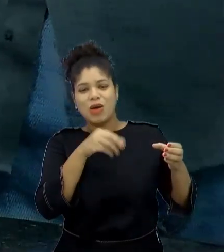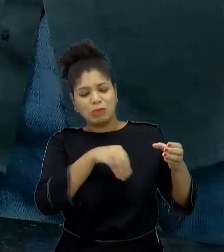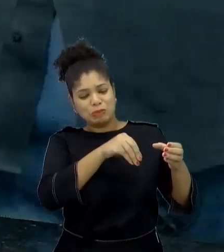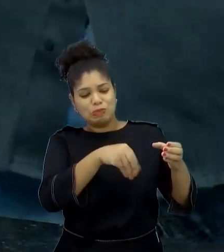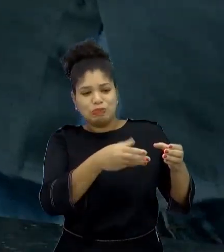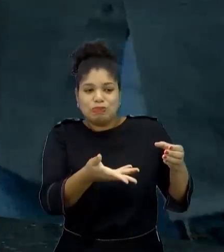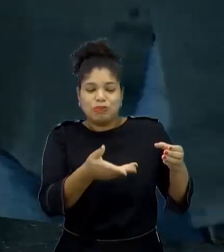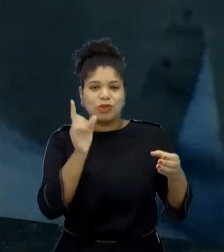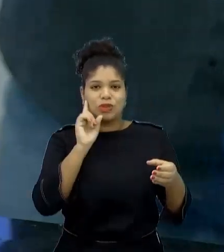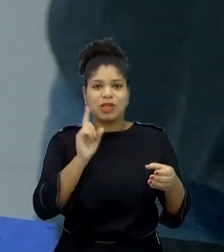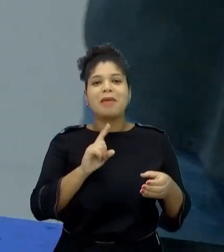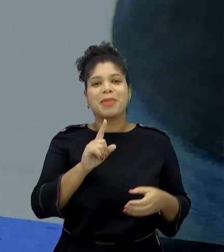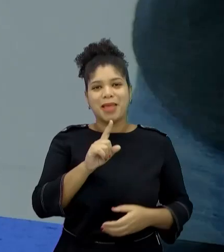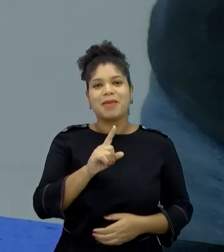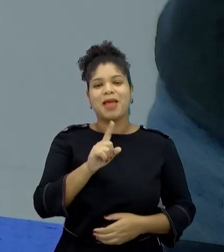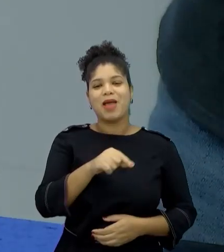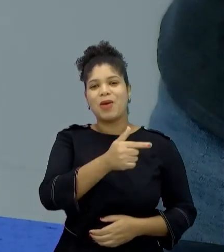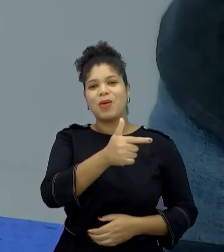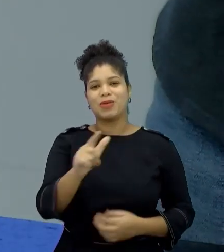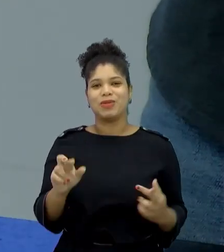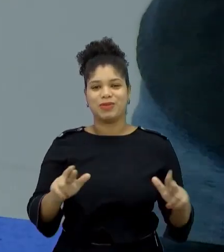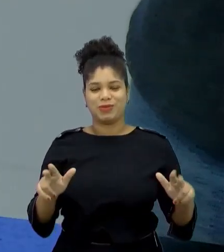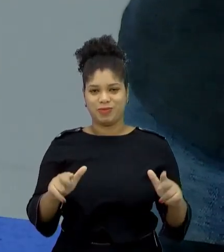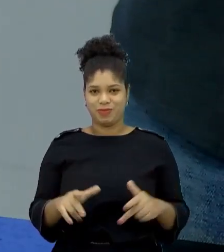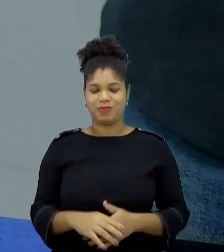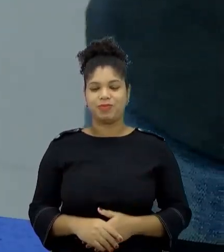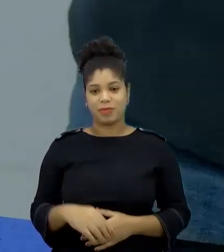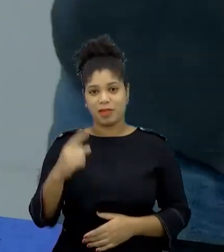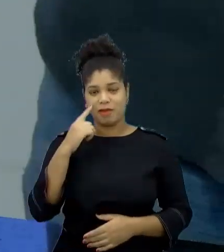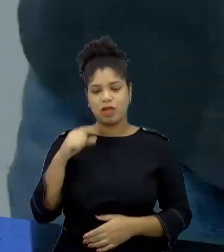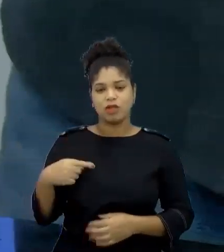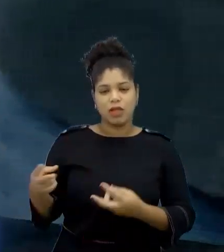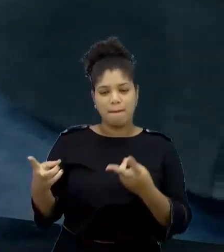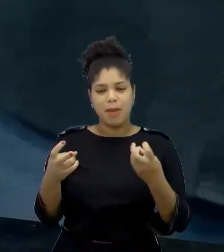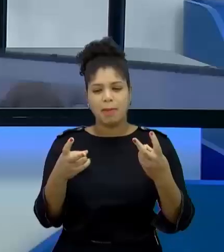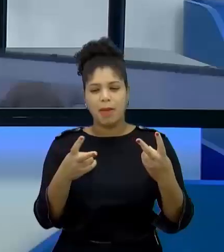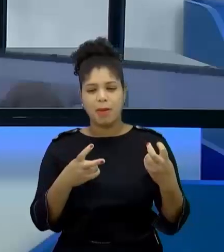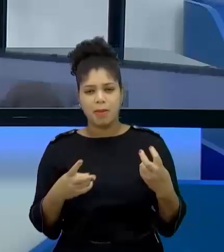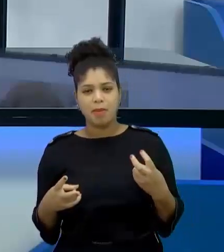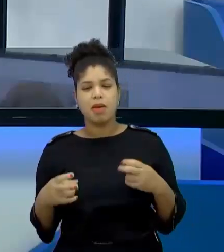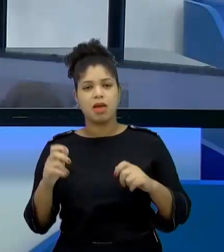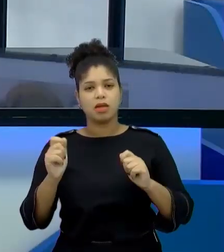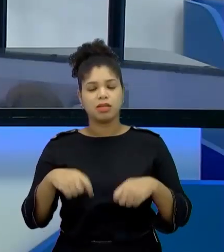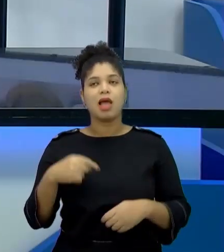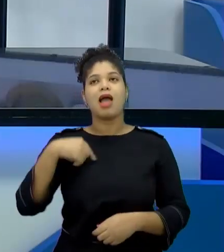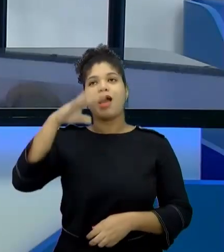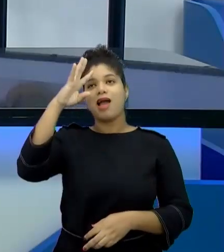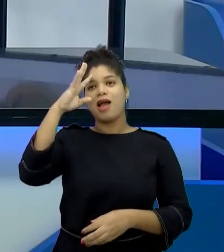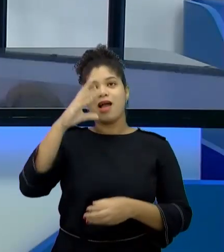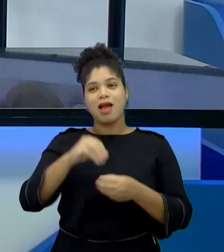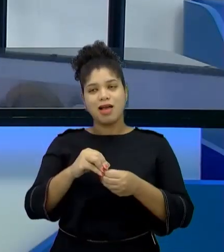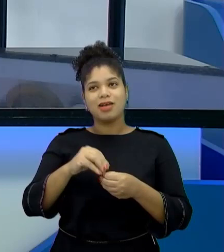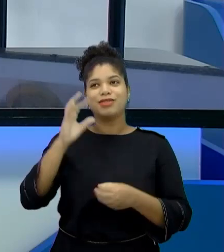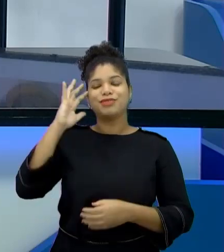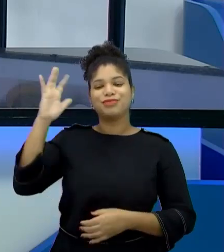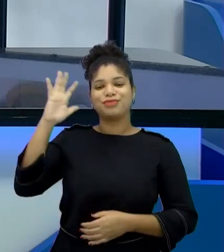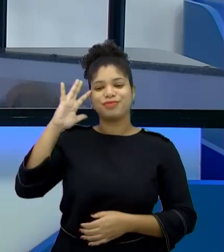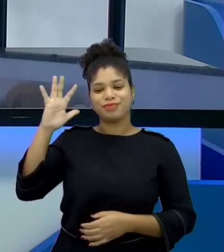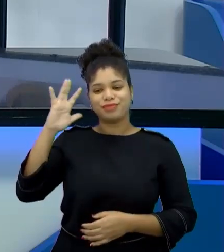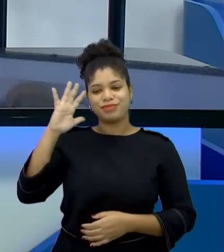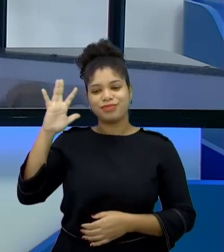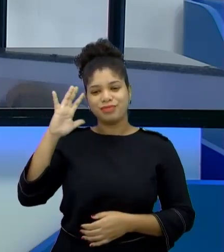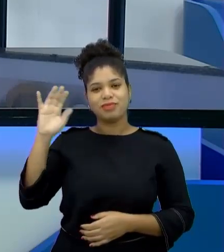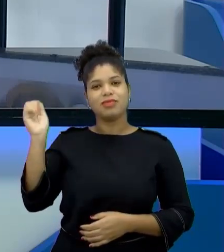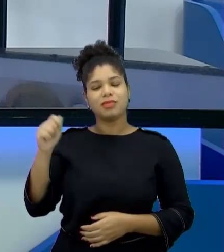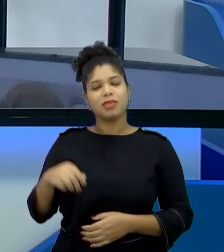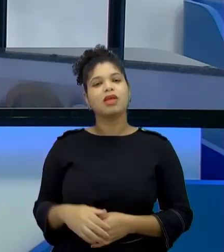gente observar as coisas e tirar certas, digamos, reflexões, não conclusões em